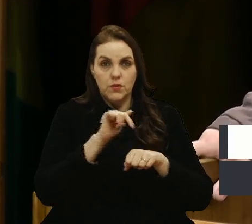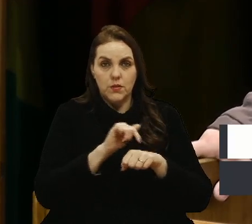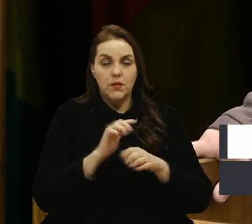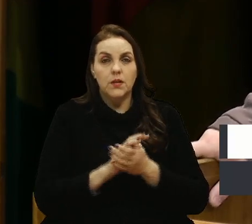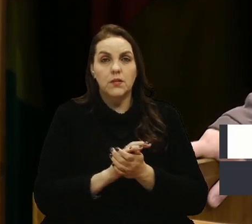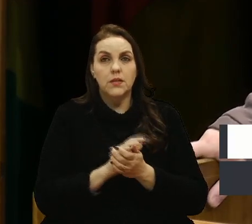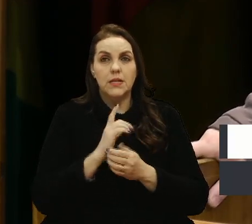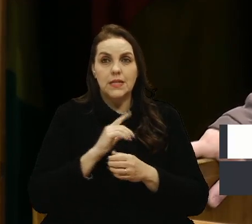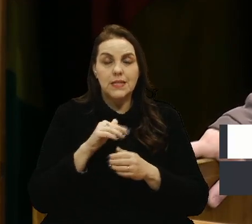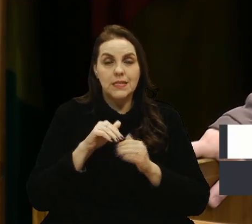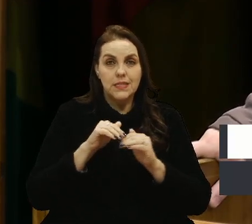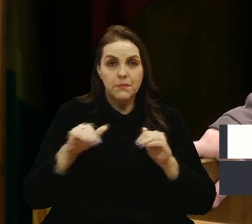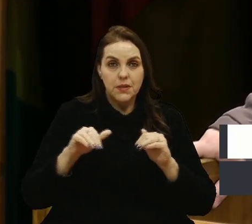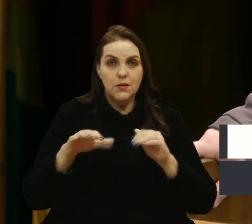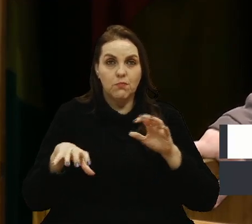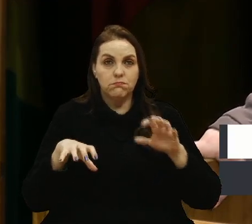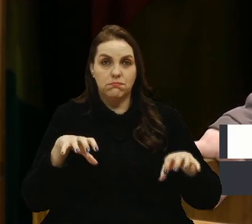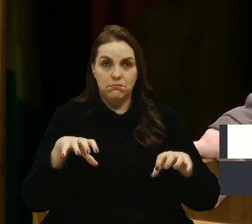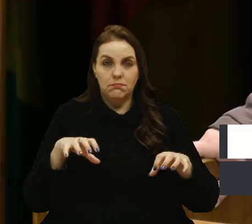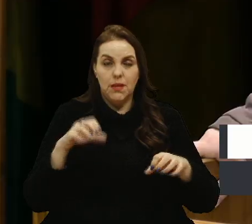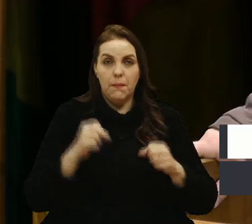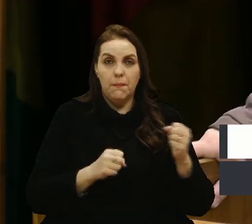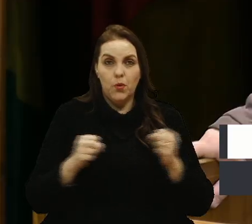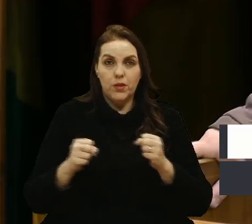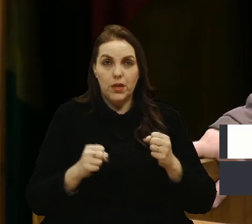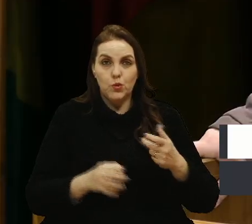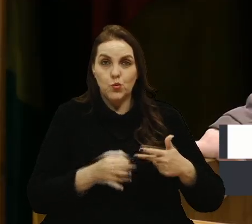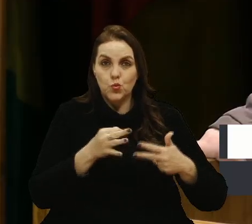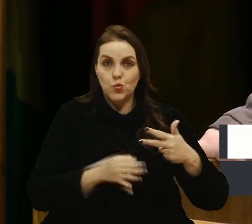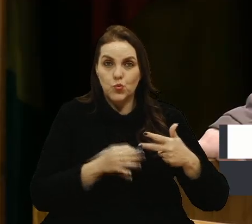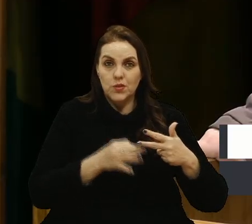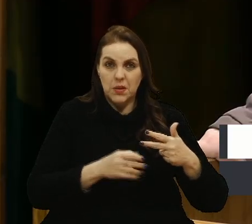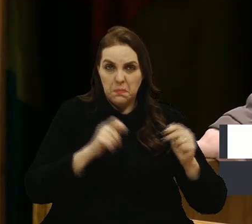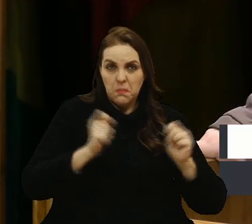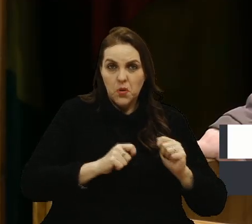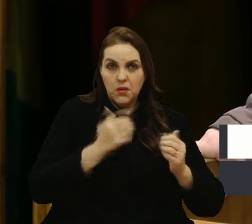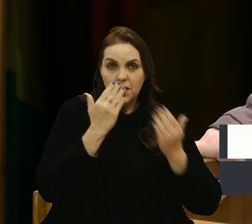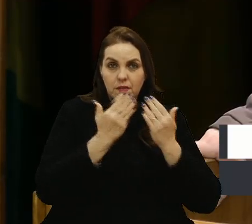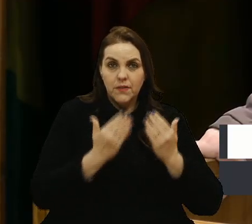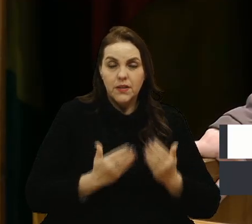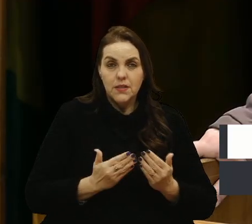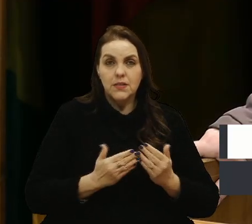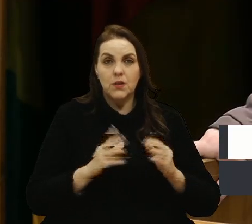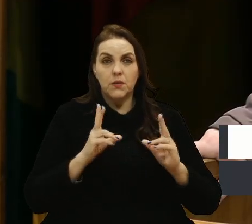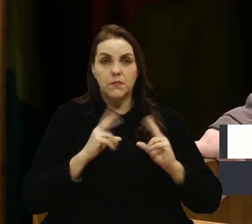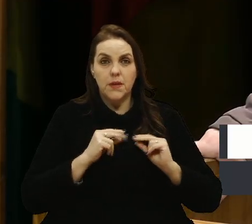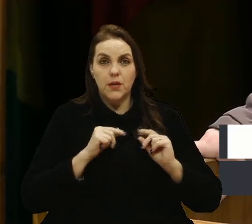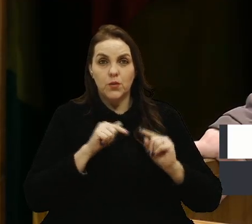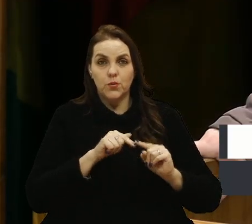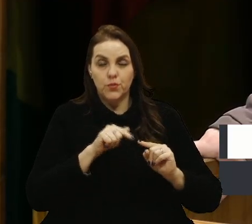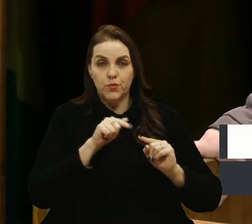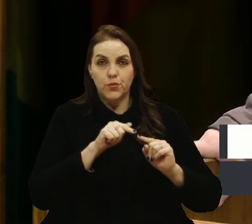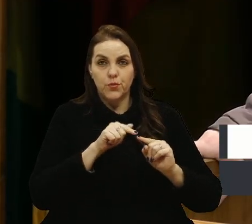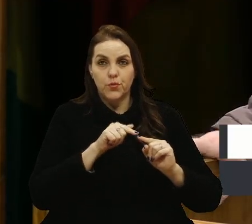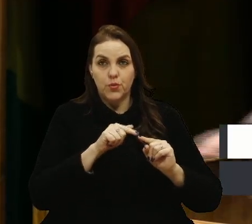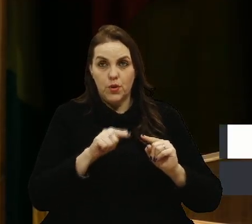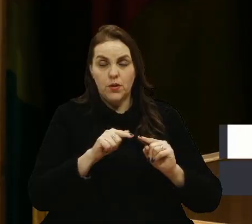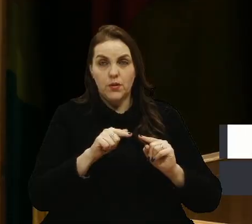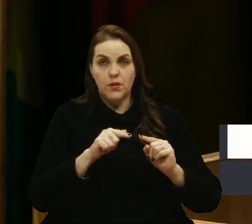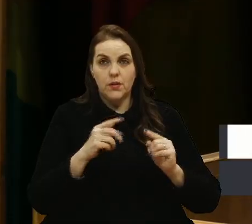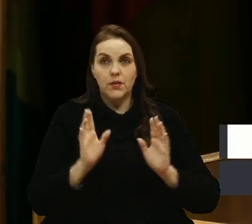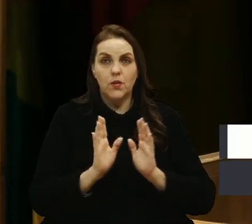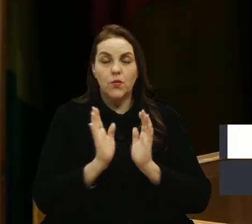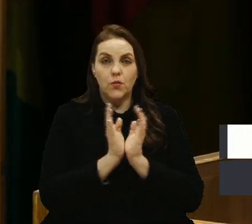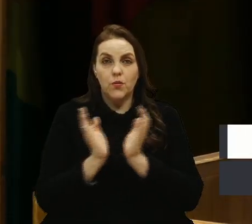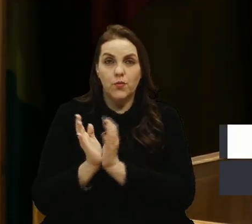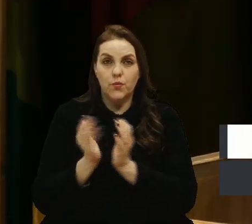separação de poderes, não se pode o judiciário reavaliar as conclusões meritórias que chegaram os pares do